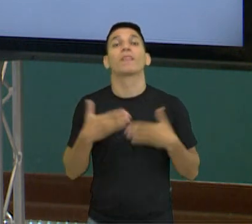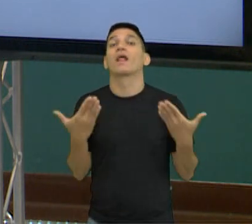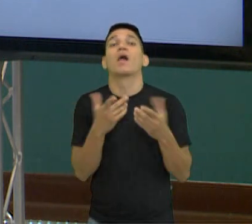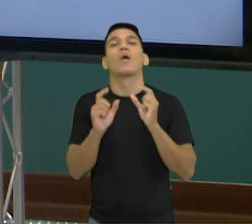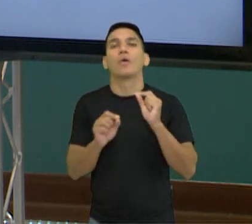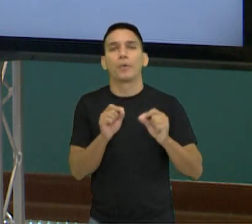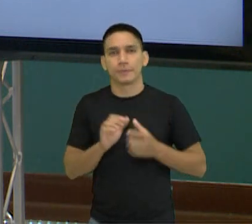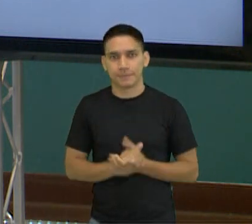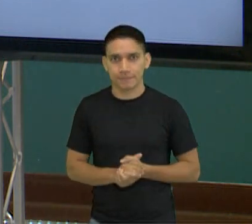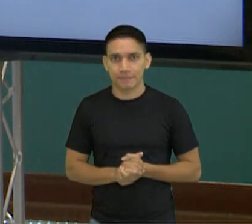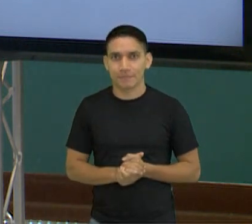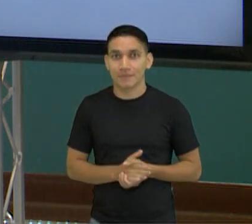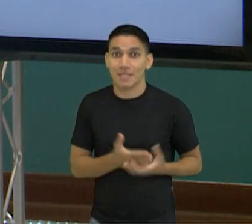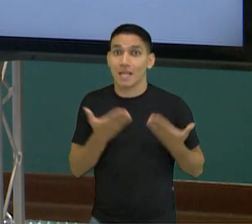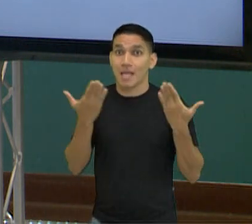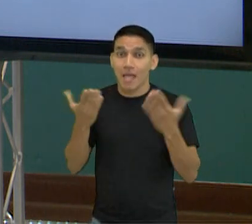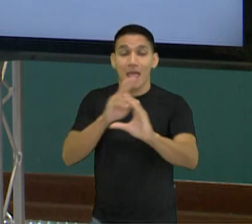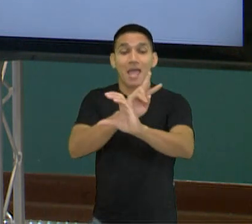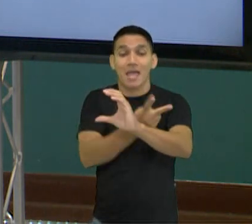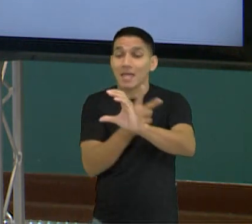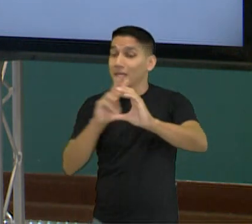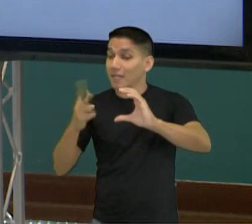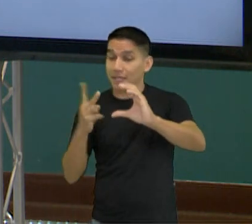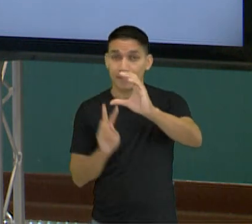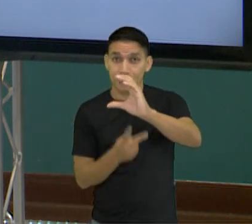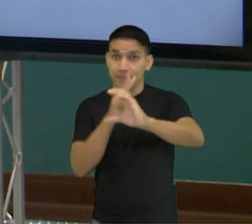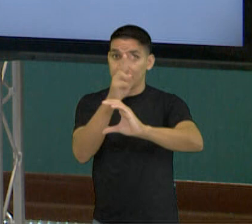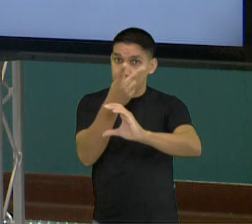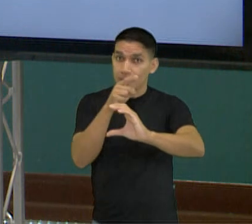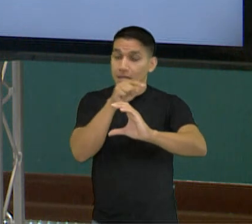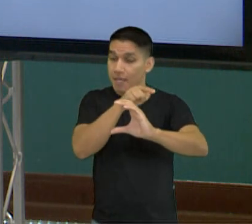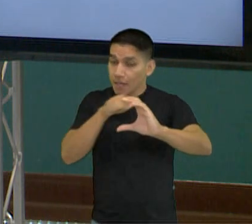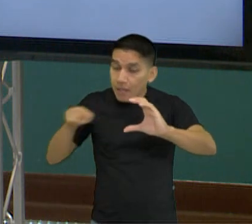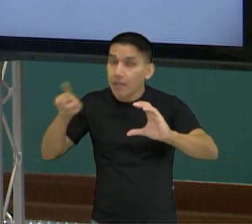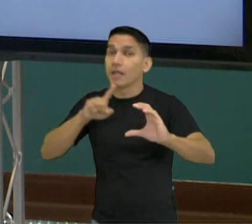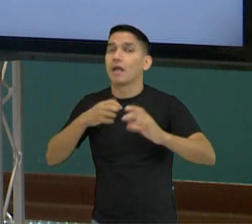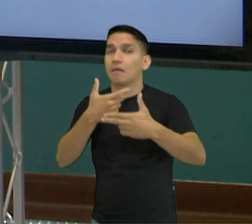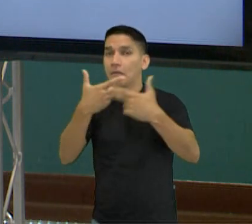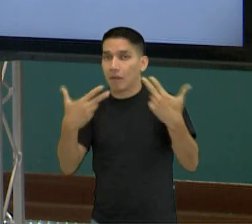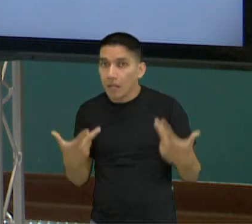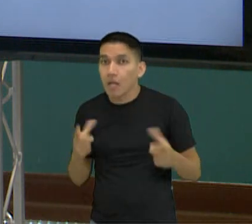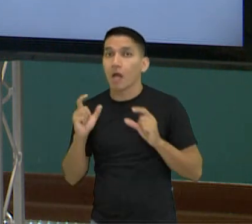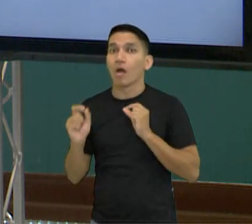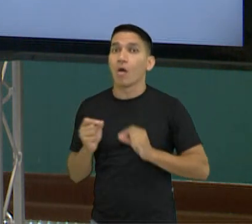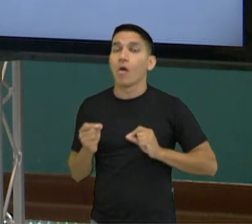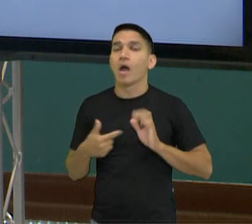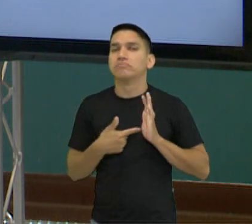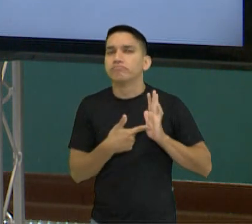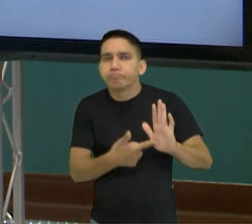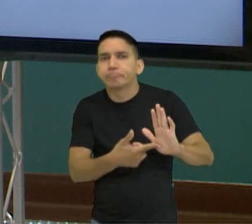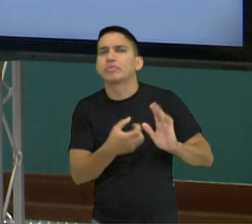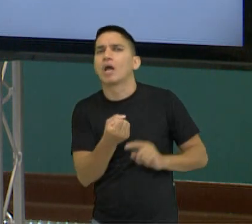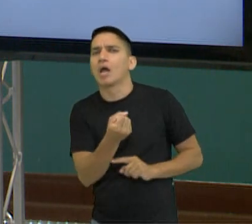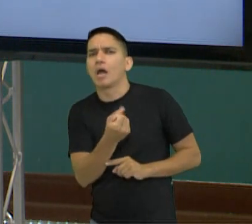Agora, esses hidrocarbonetos, eles apresentam